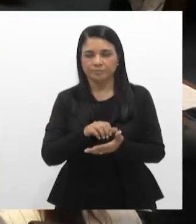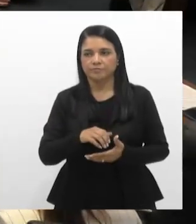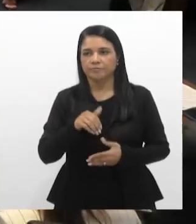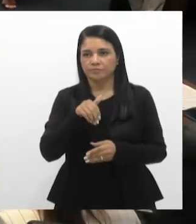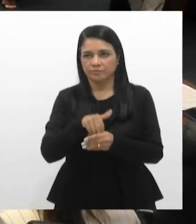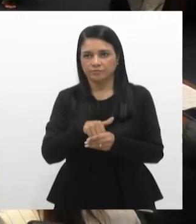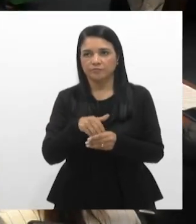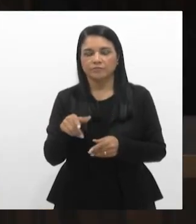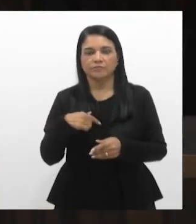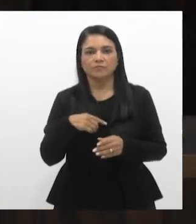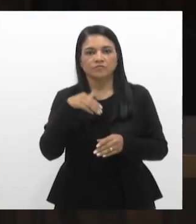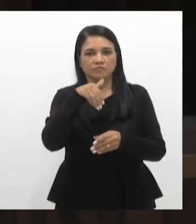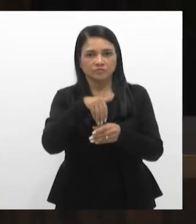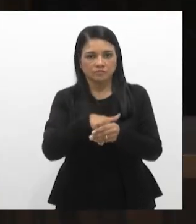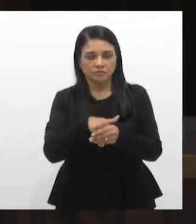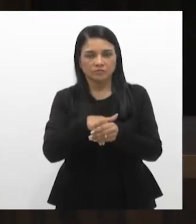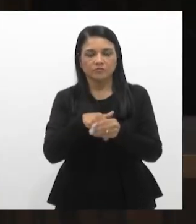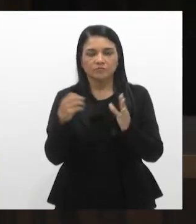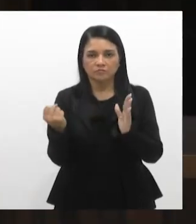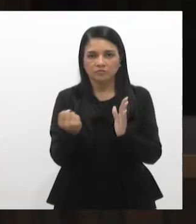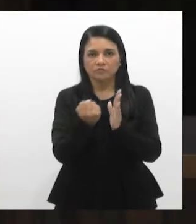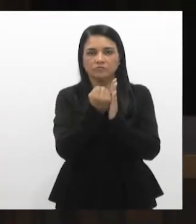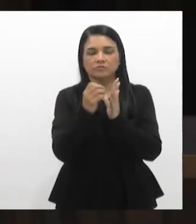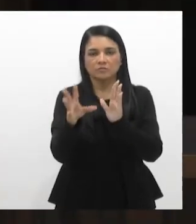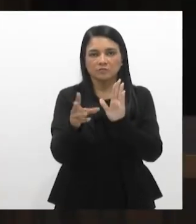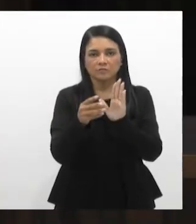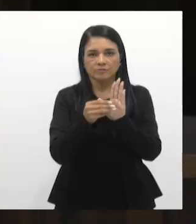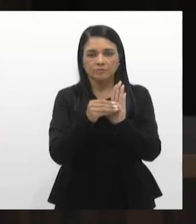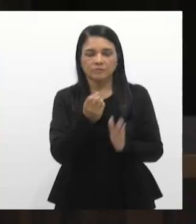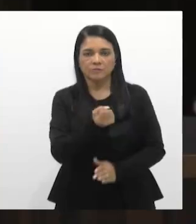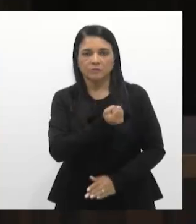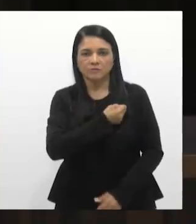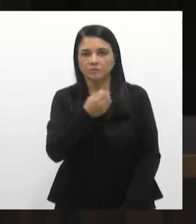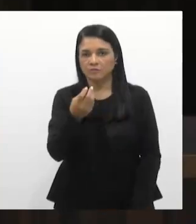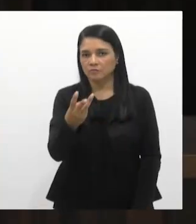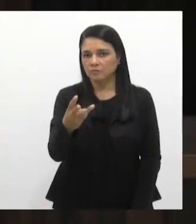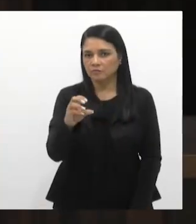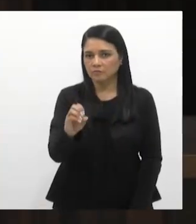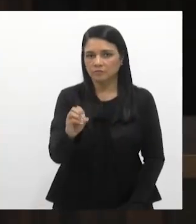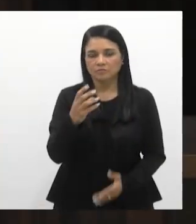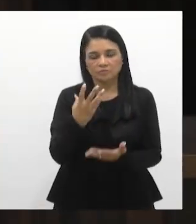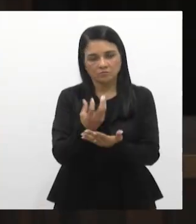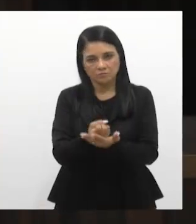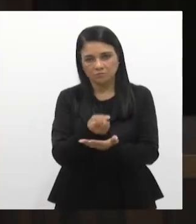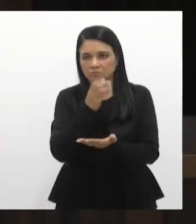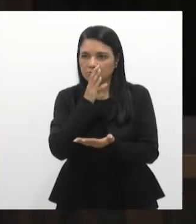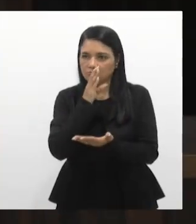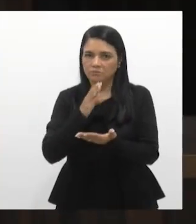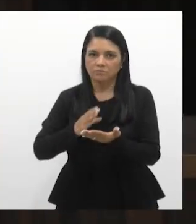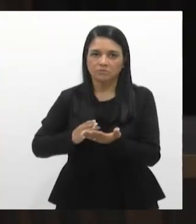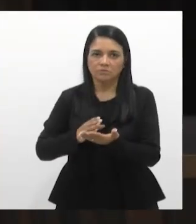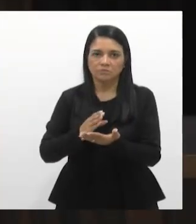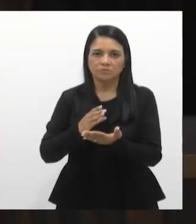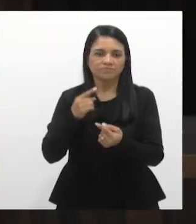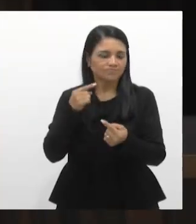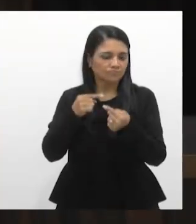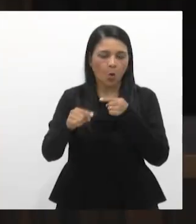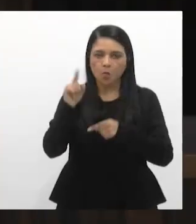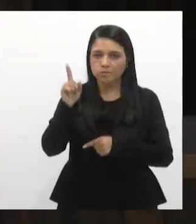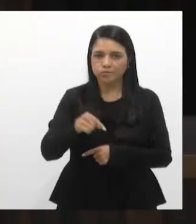Em votação, requerimento de destaque pela emenda número 30. Todos que aprovam,